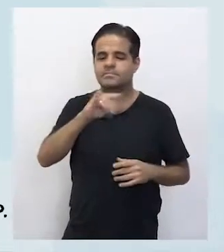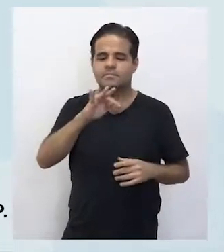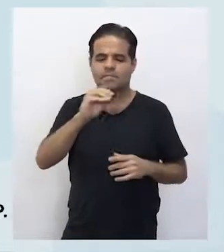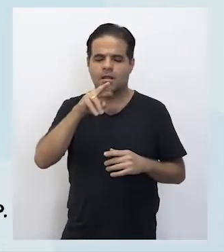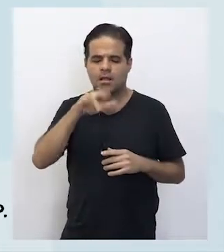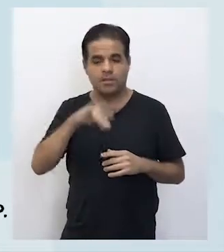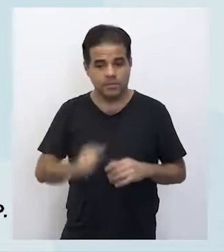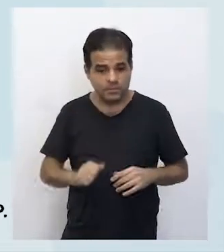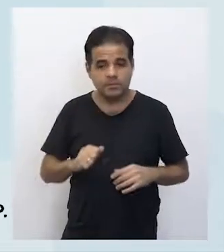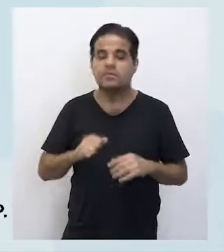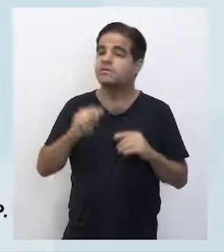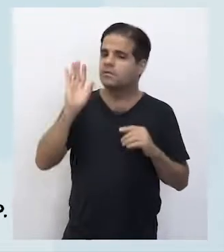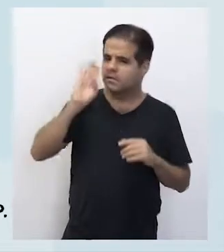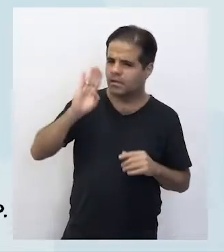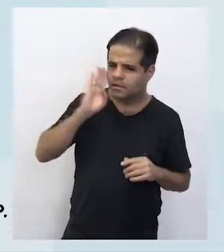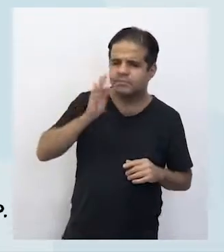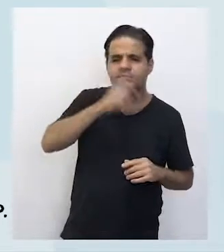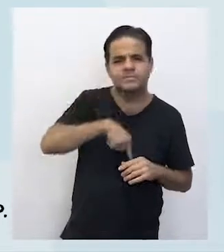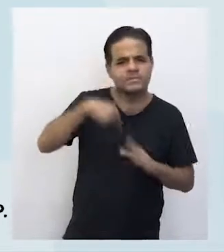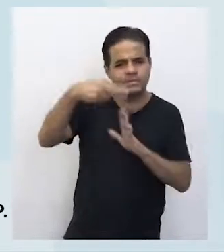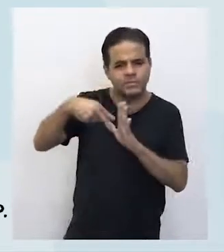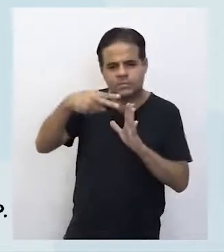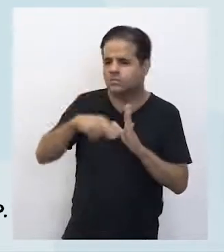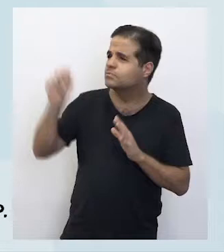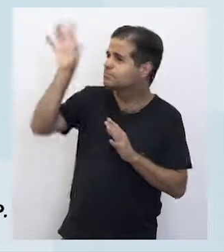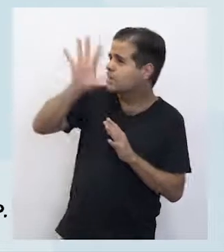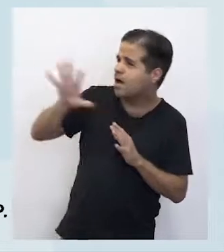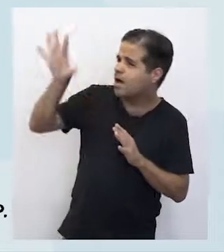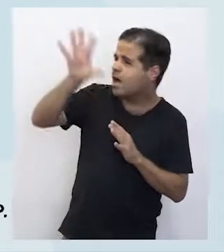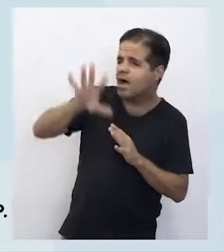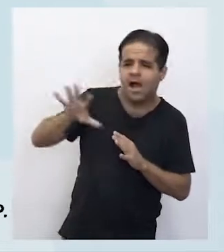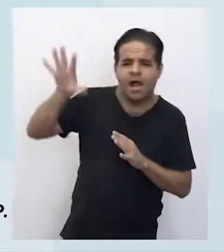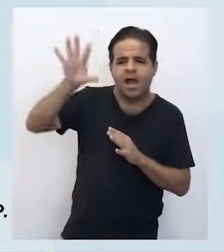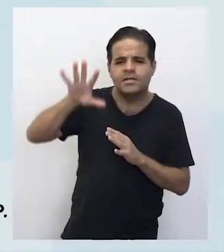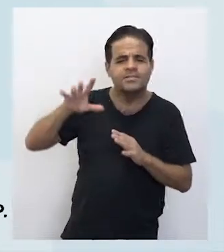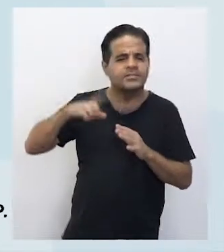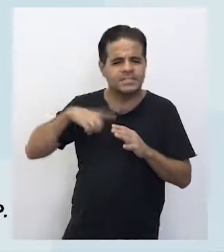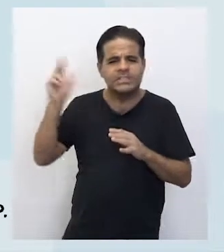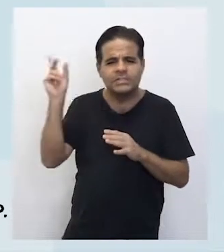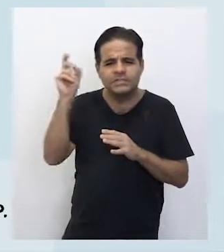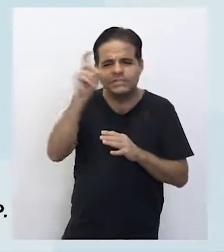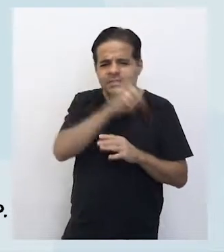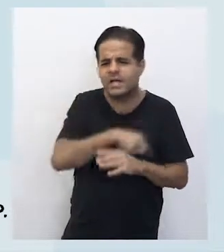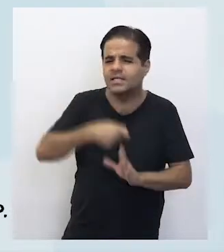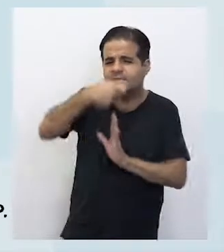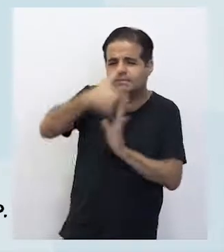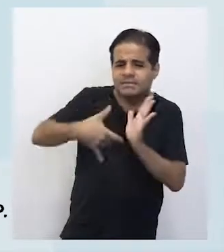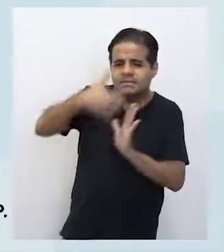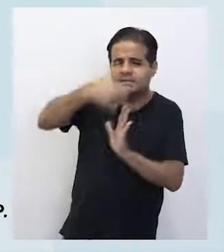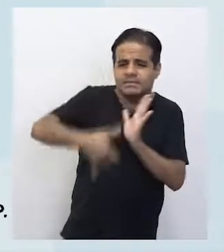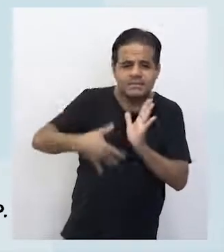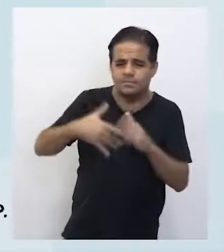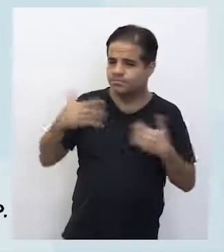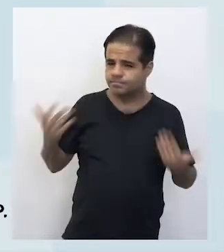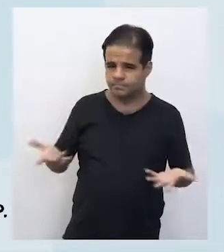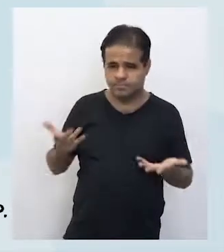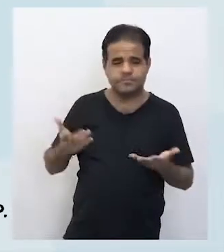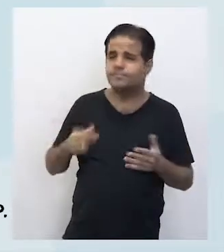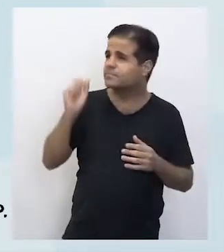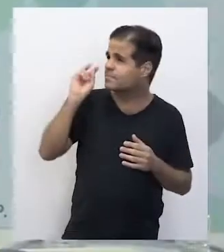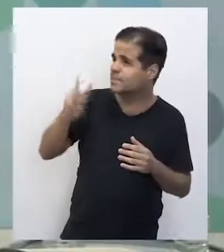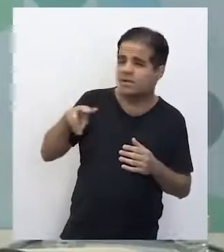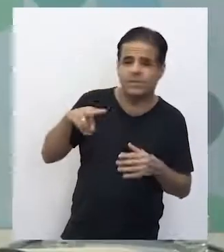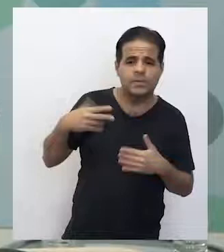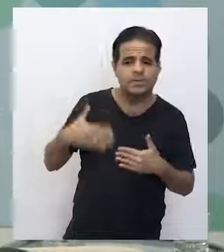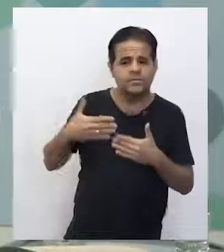tentando... Não. É engraçado como a gente faz a leitura de imagens, porque a gente tem dificuldade de descrever só o que a gente vê, a